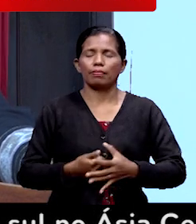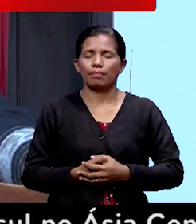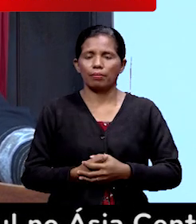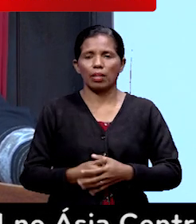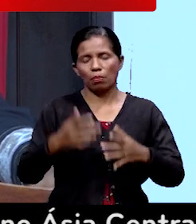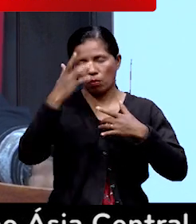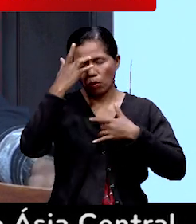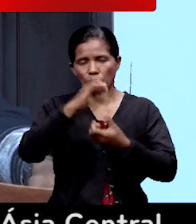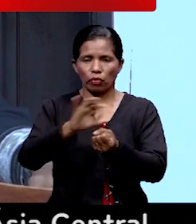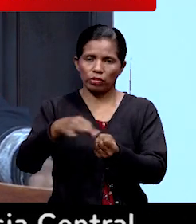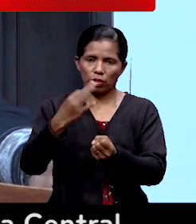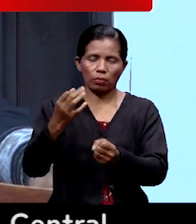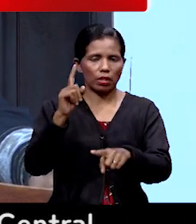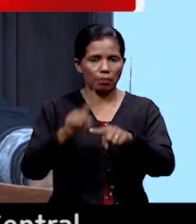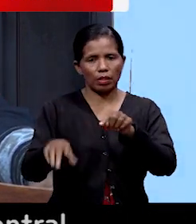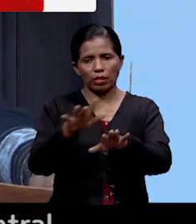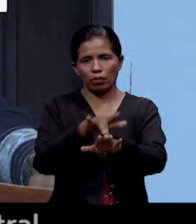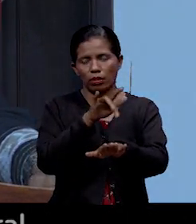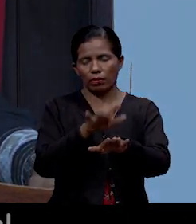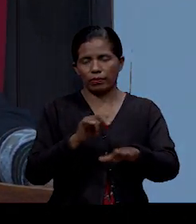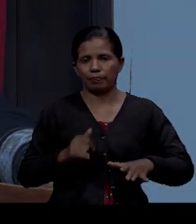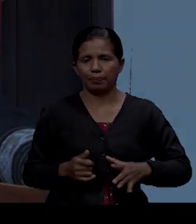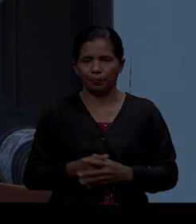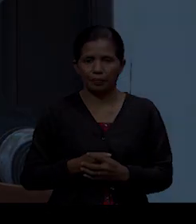morrer de Covid-19.